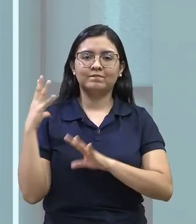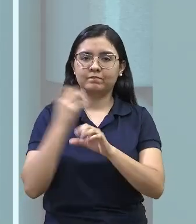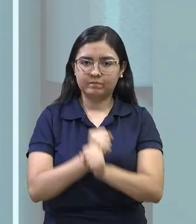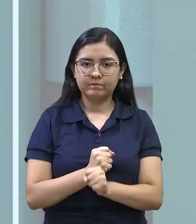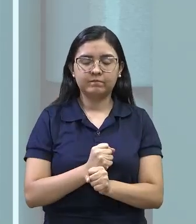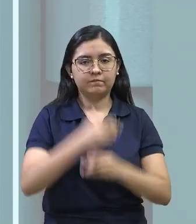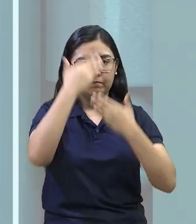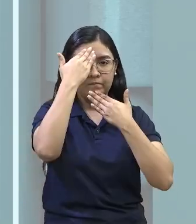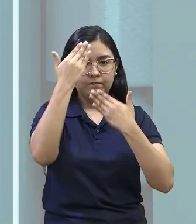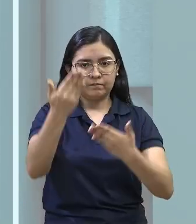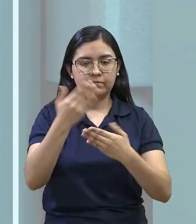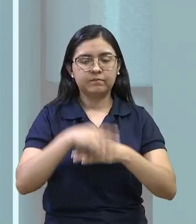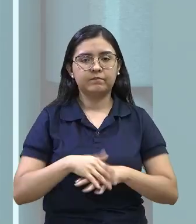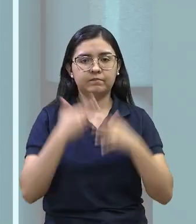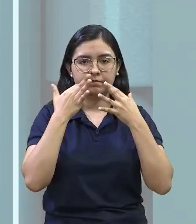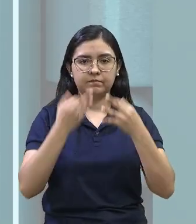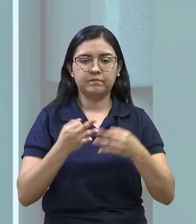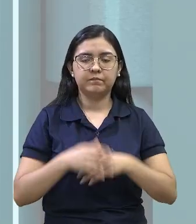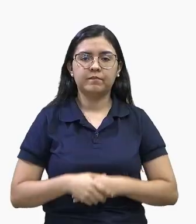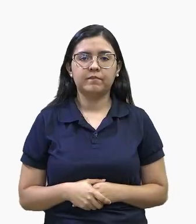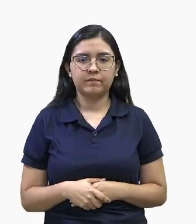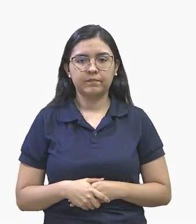e agradeço pela atenção de todos.